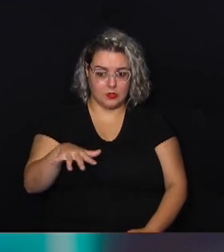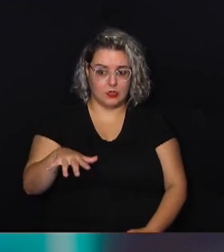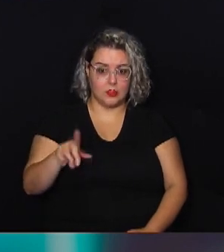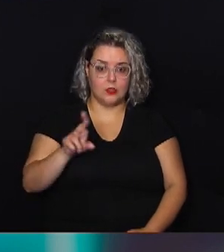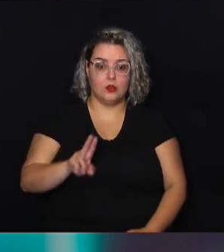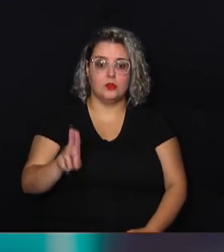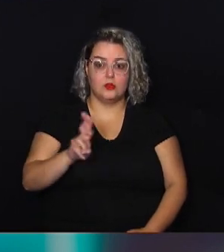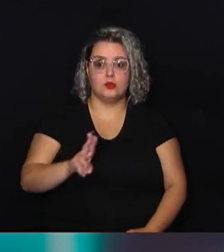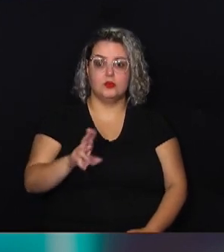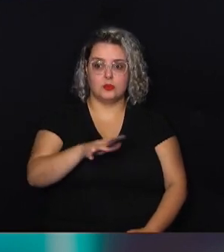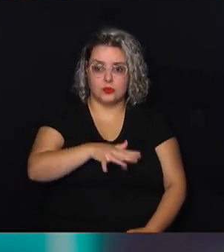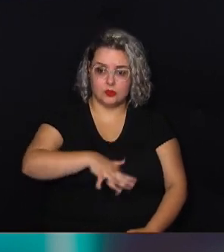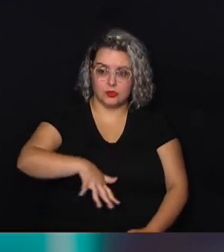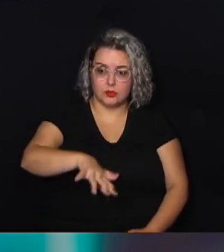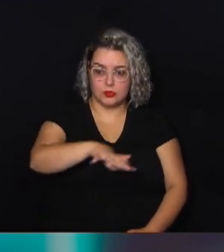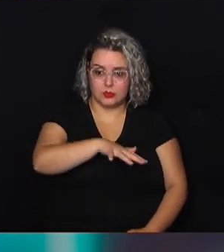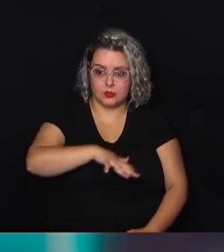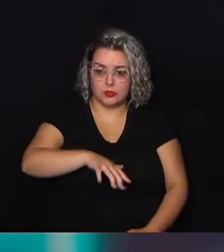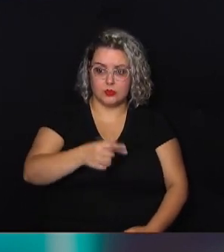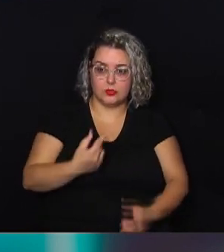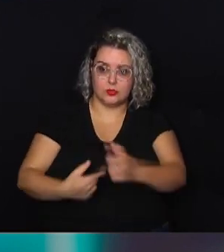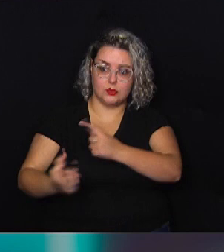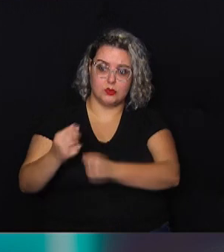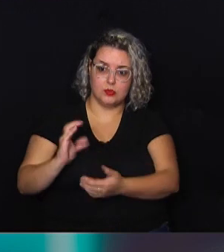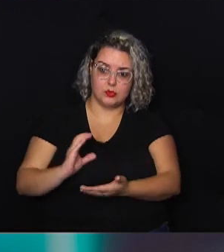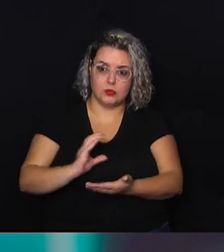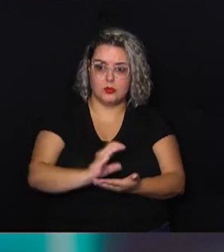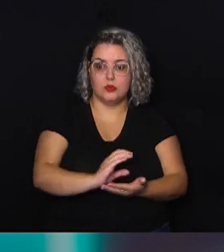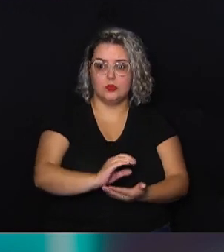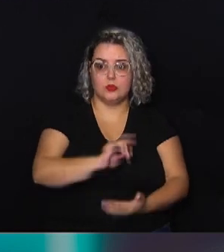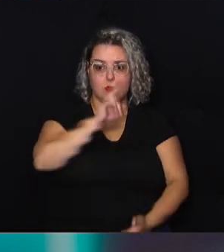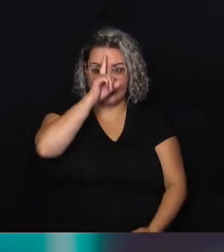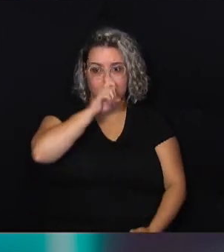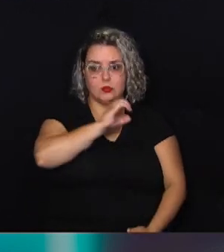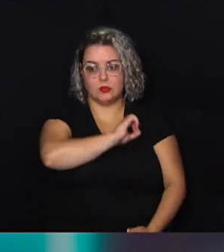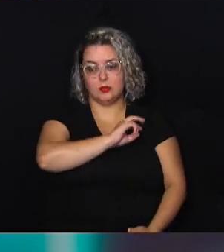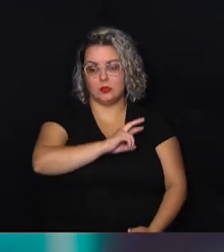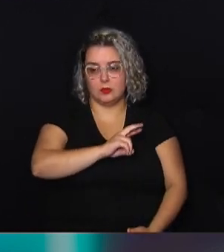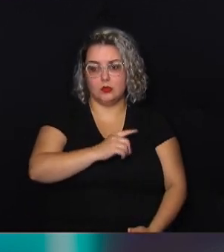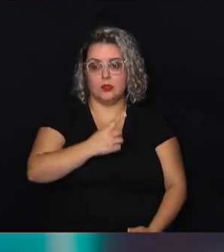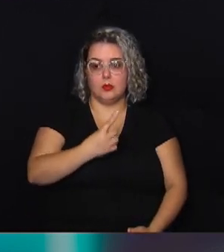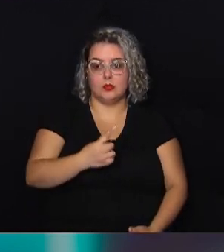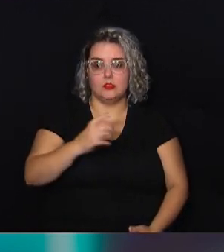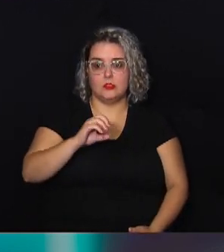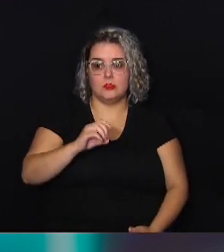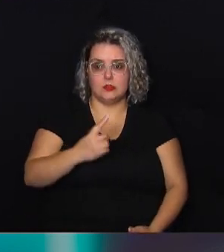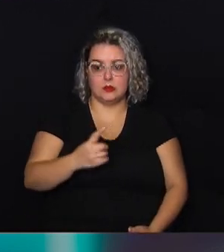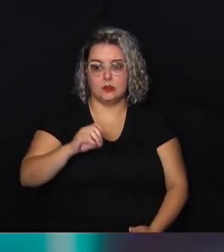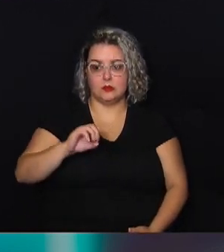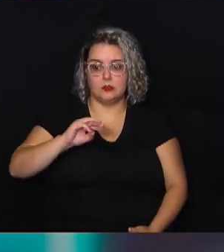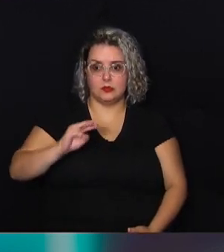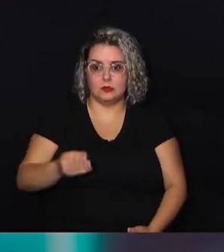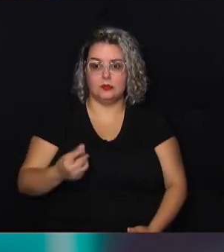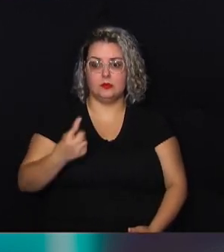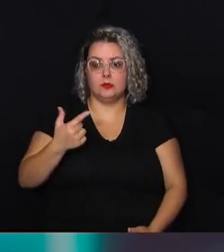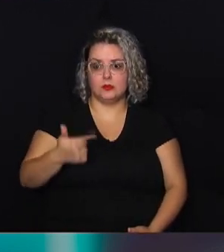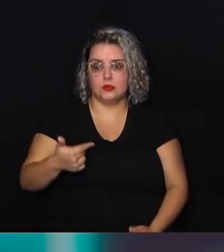aplicados, né, direcionados para o Hospital Ouro Verde. 110 milhões 213